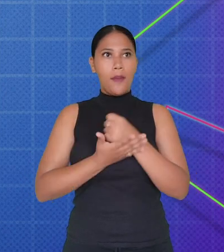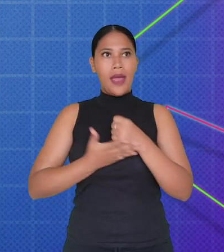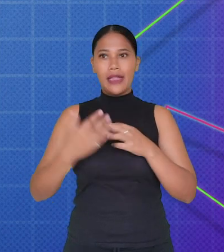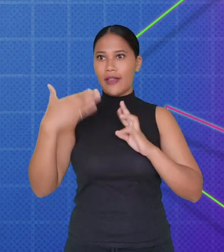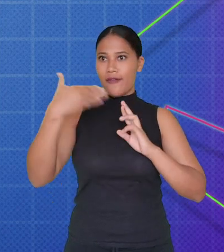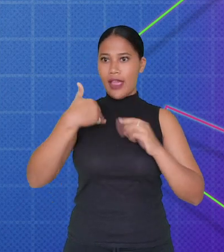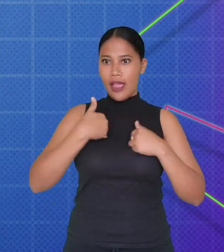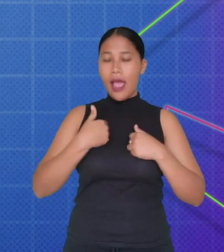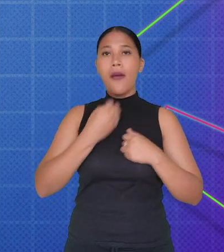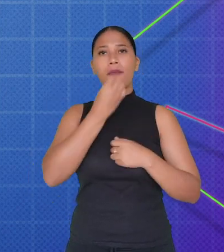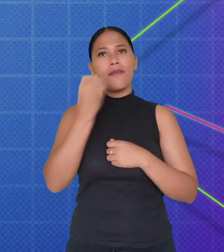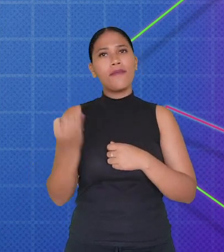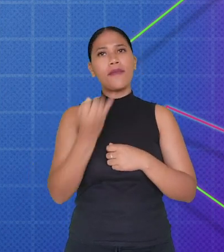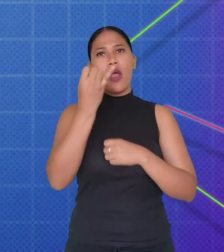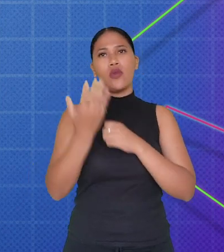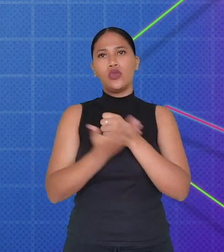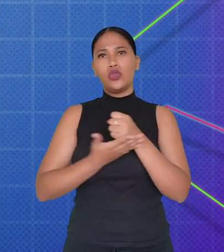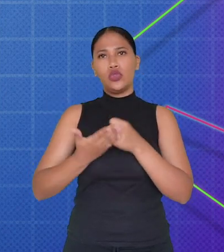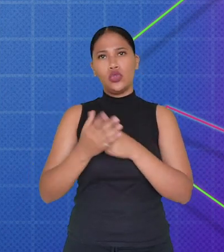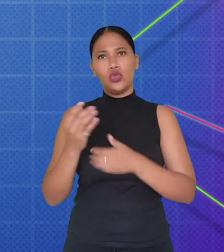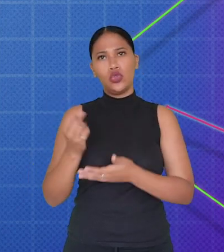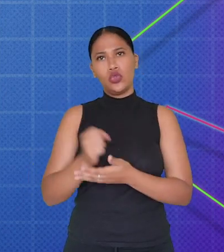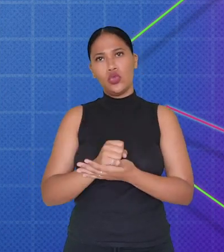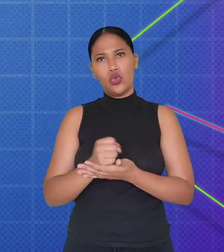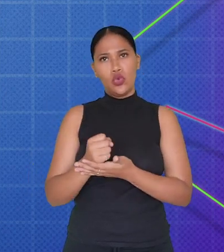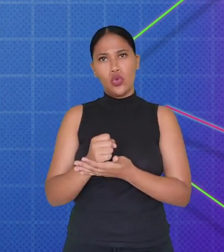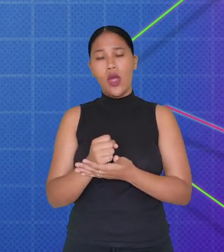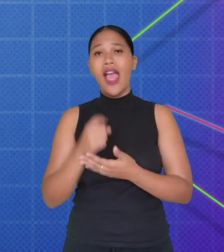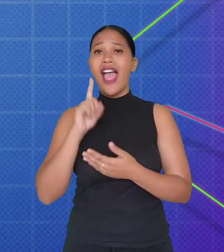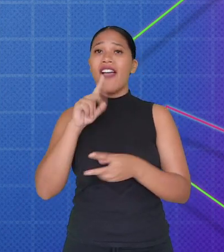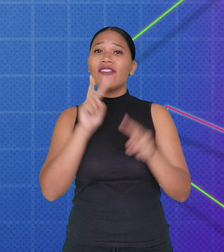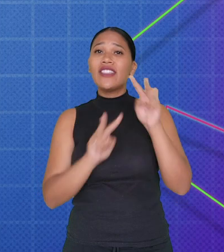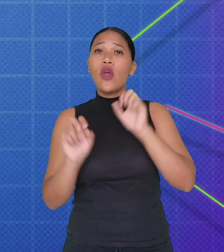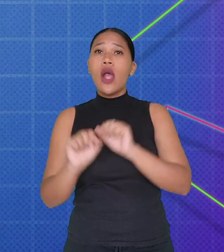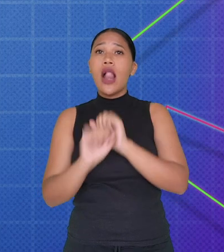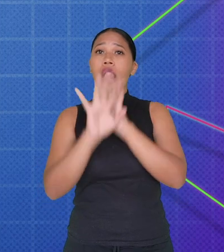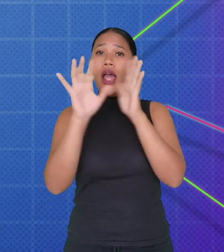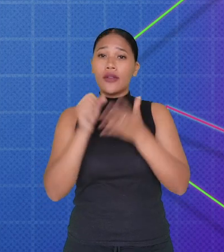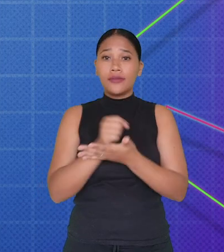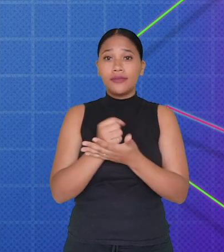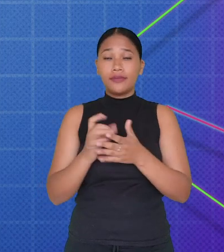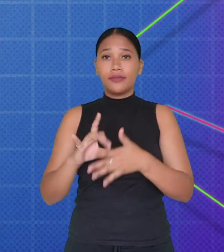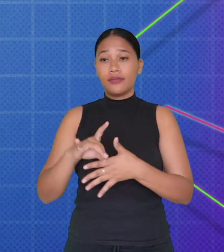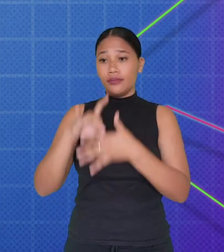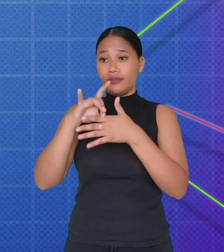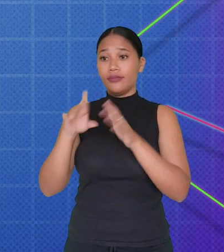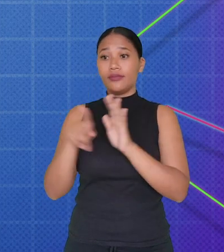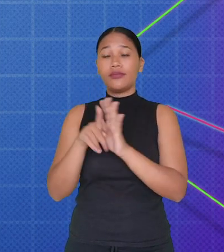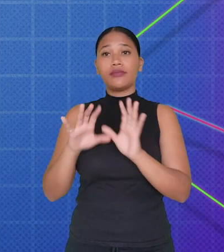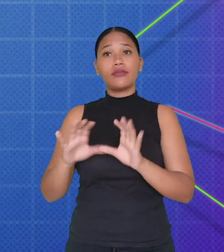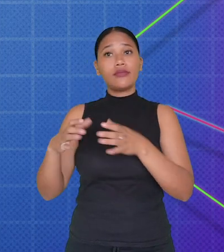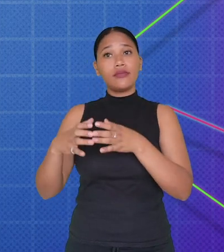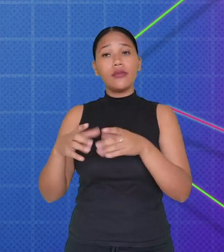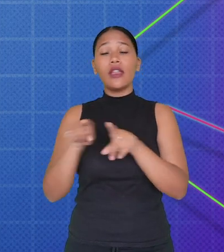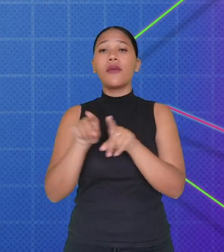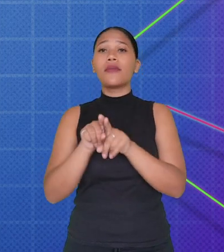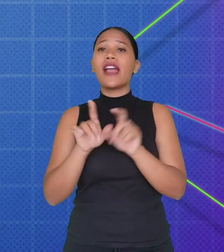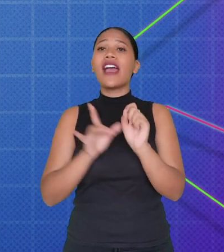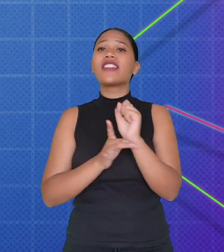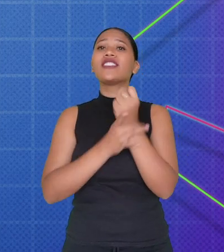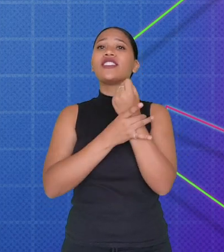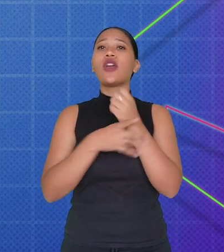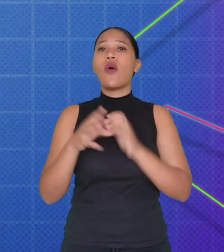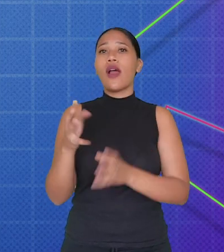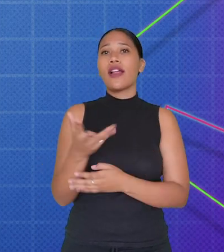da produção de um jogo ele é responsável por criar uma visão Clara para o jogo liderar a equipe na sua concretização